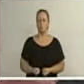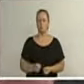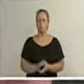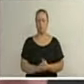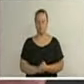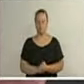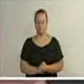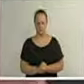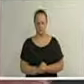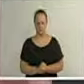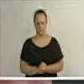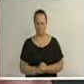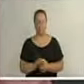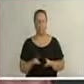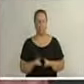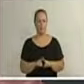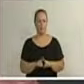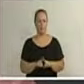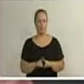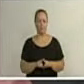passado para mim a presidência.